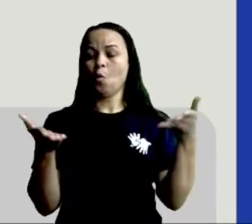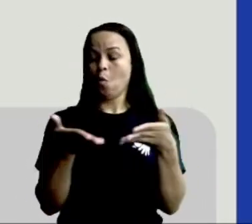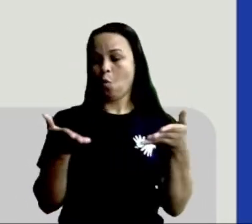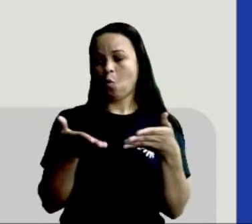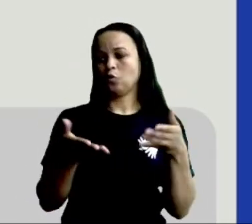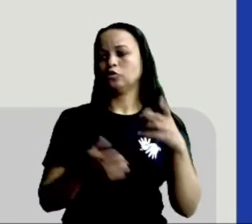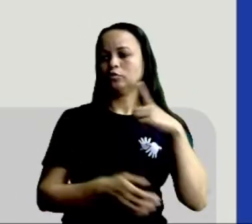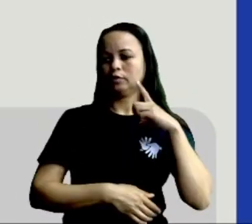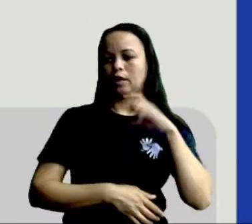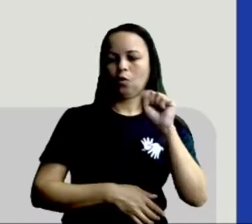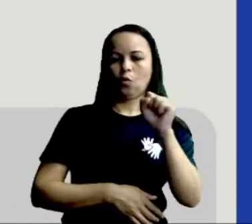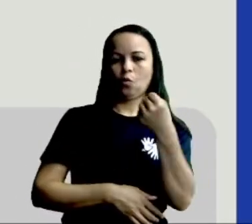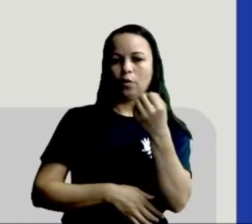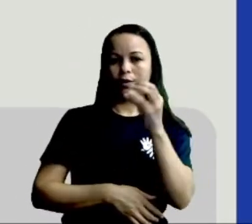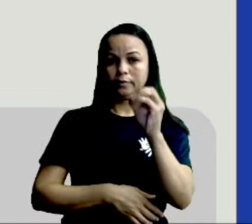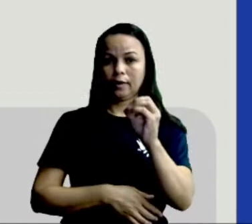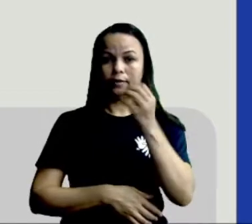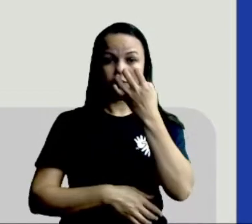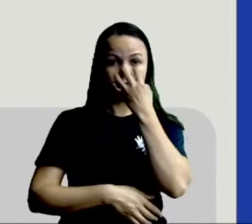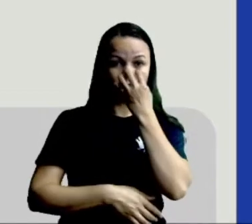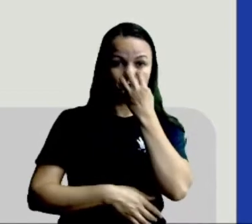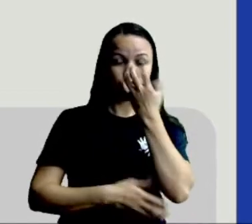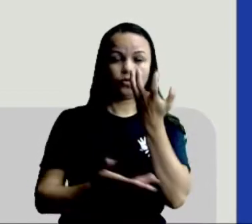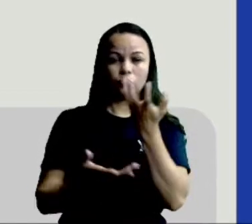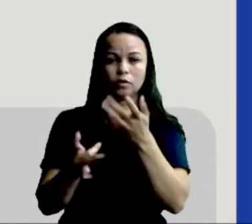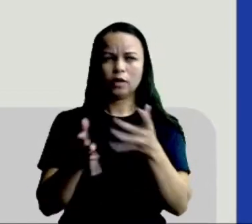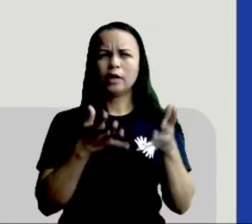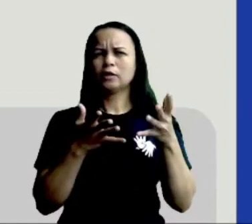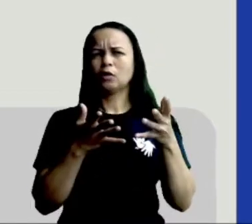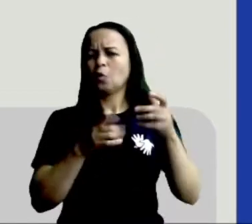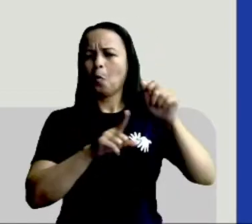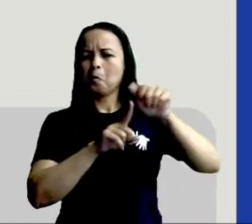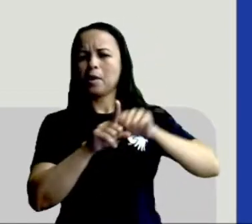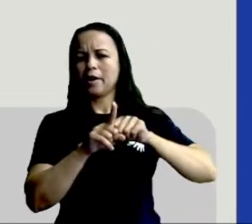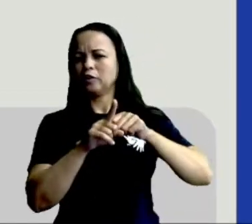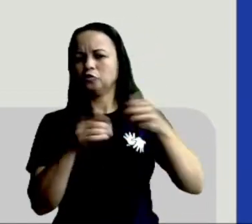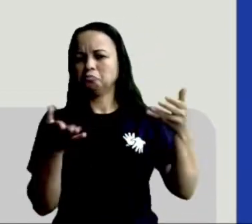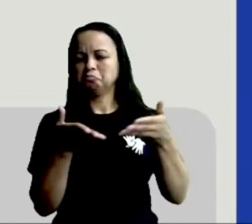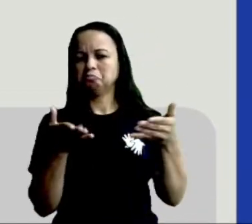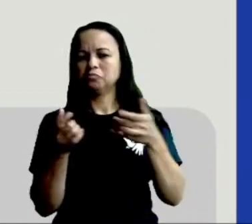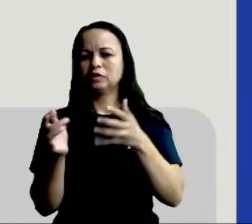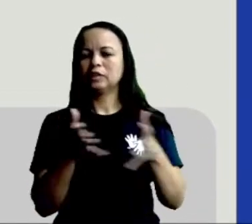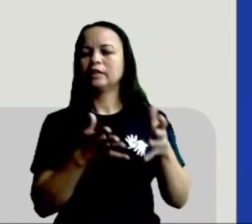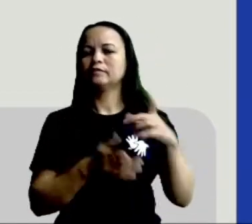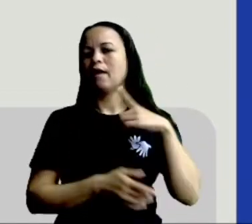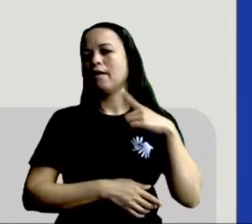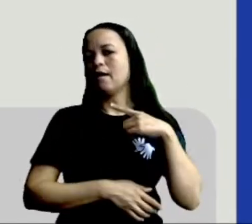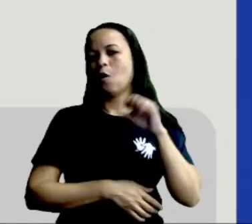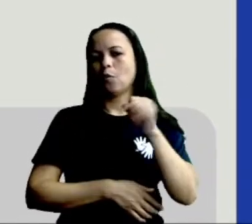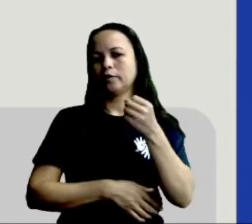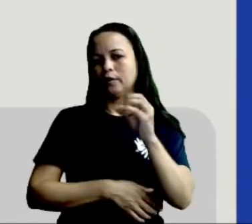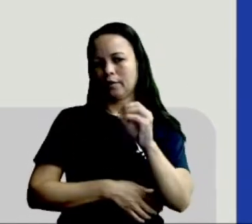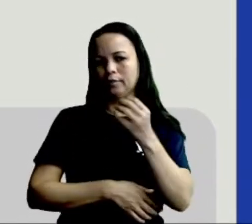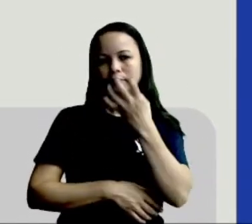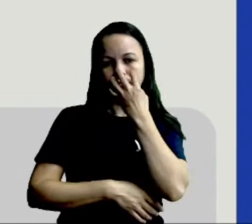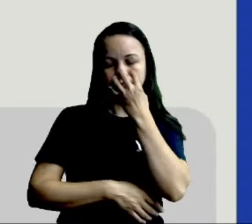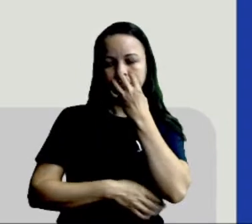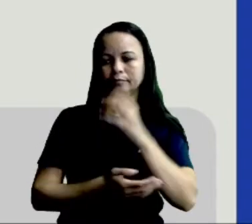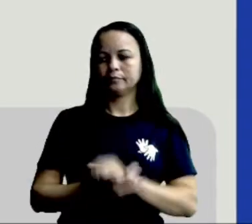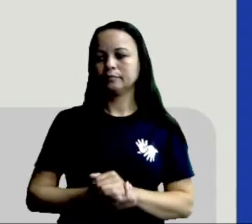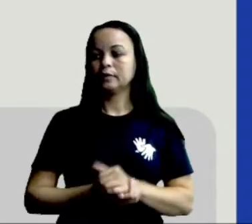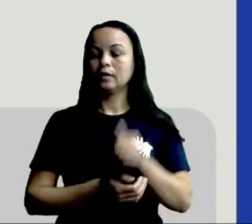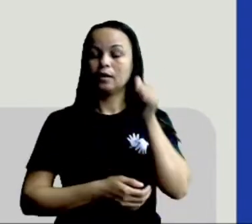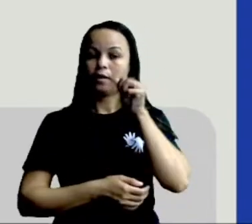no abrigo 80 cães. Então vamos supor que seja no mês atual que tenham lá no abrigo 80 cães. Maria quer